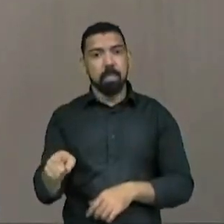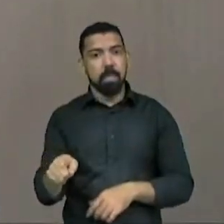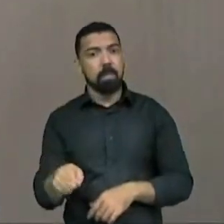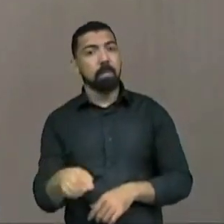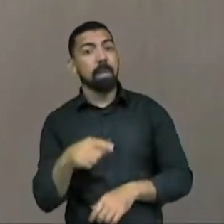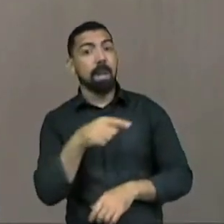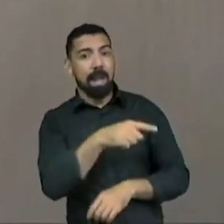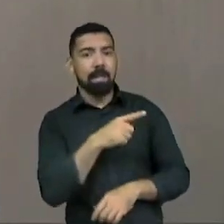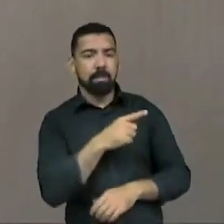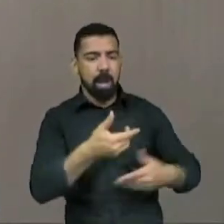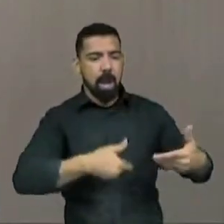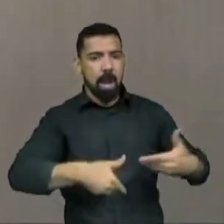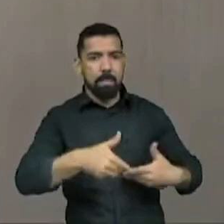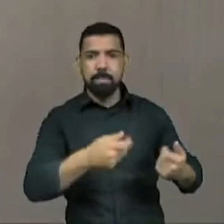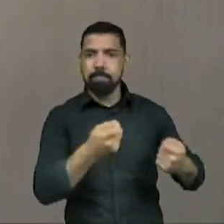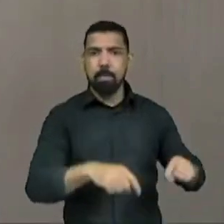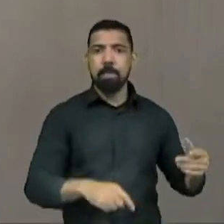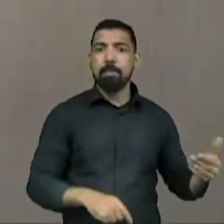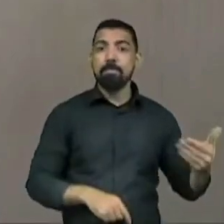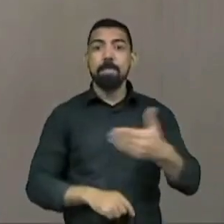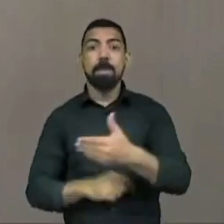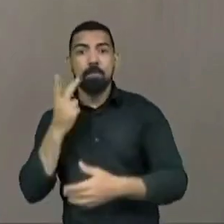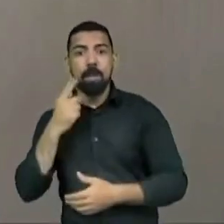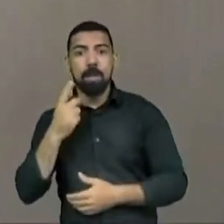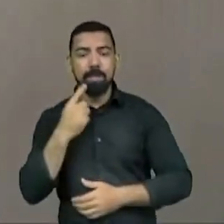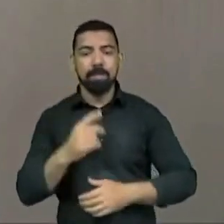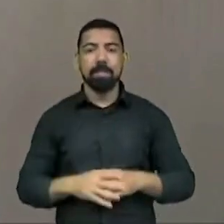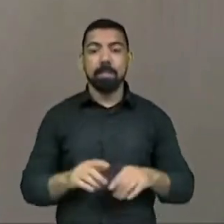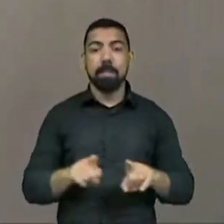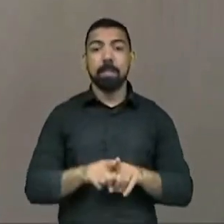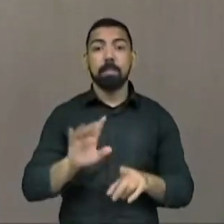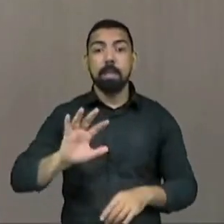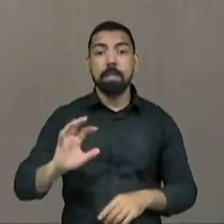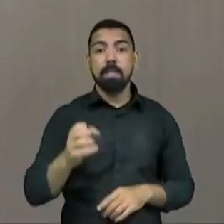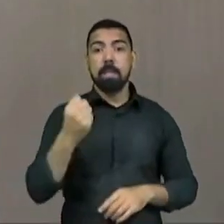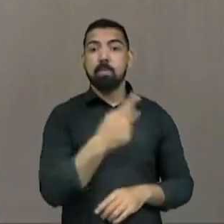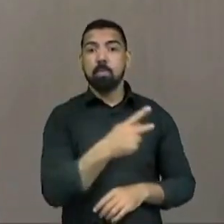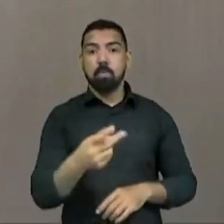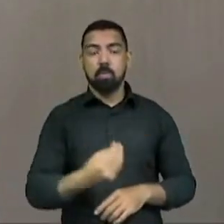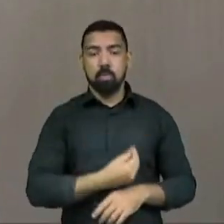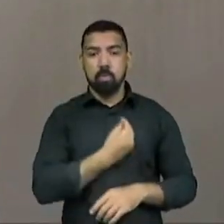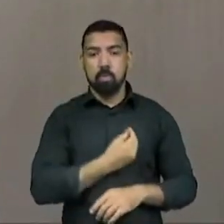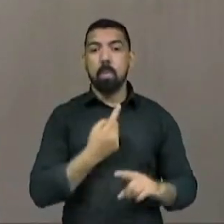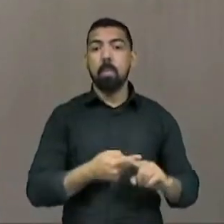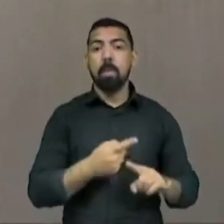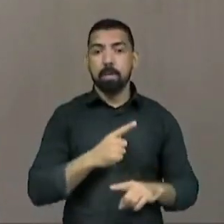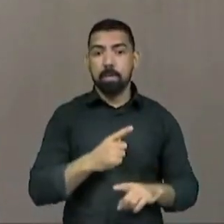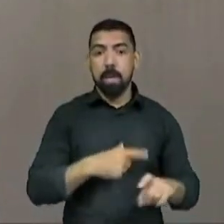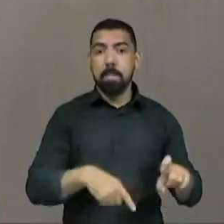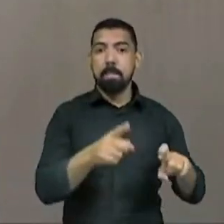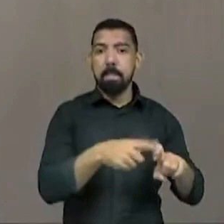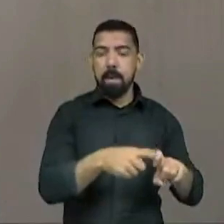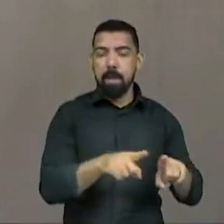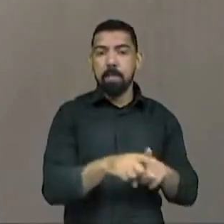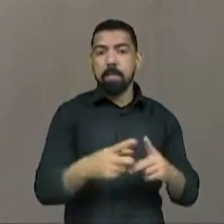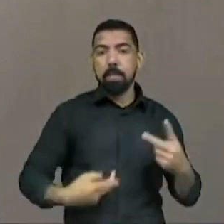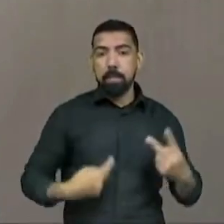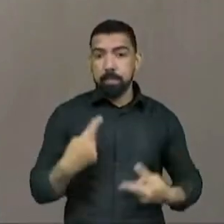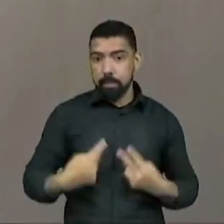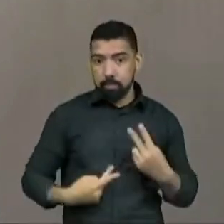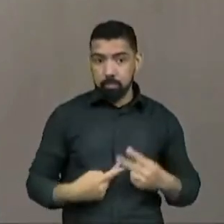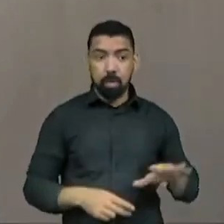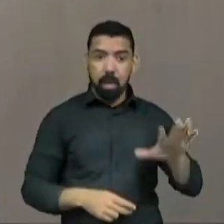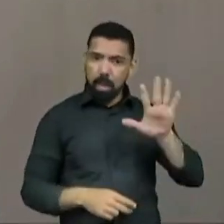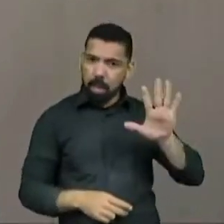Fortaleza? Quantos pacientes tiveram suas vidas salvas por ter médicos e cirurgias eletivas